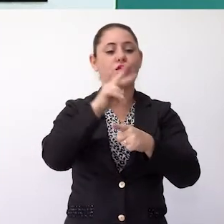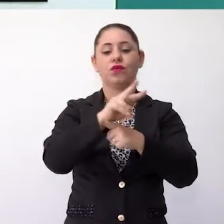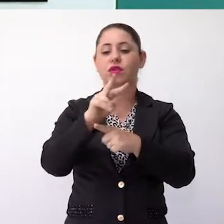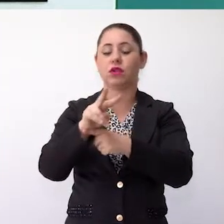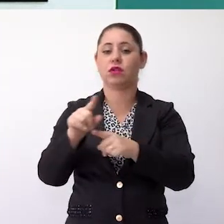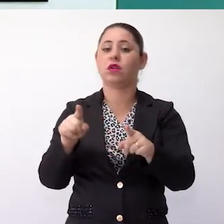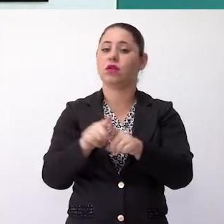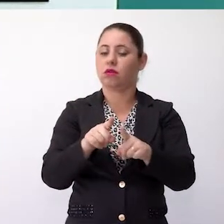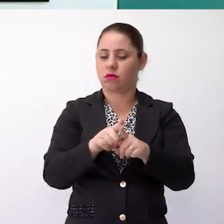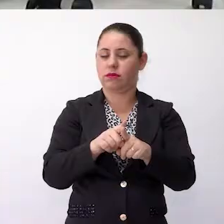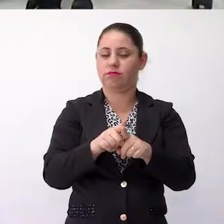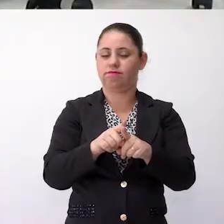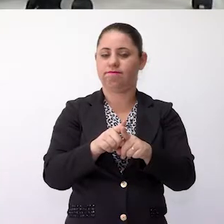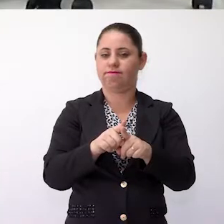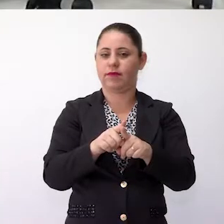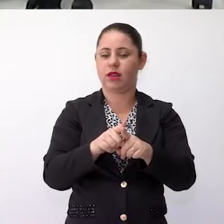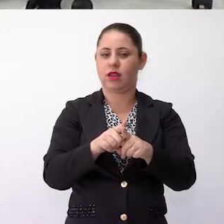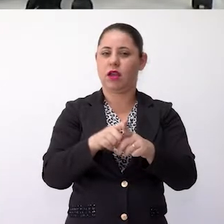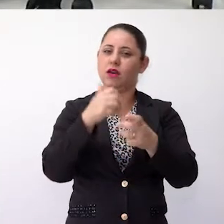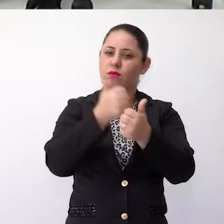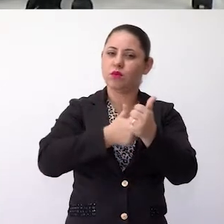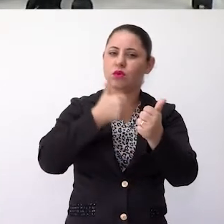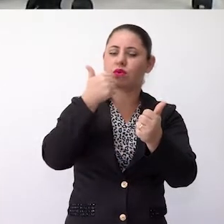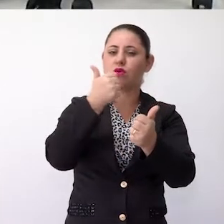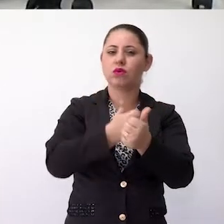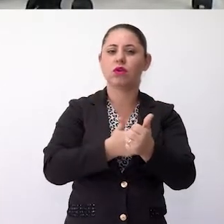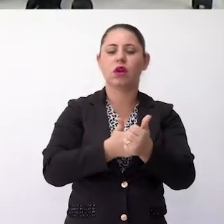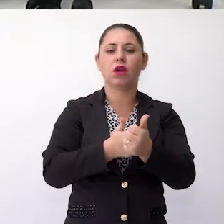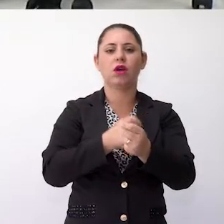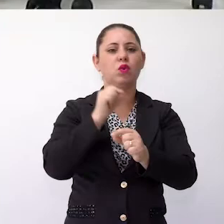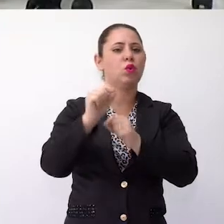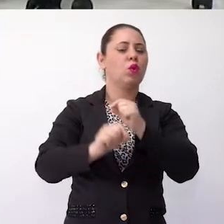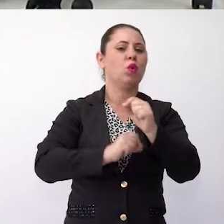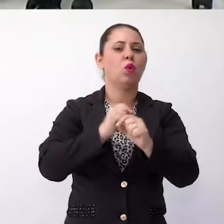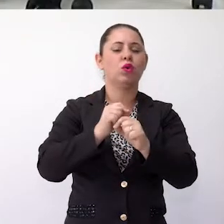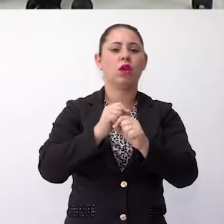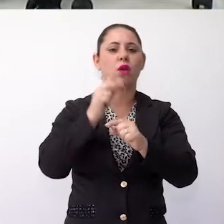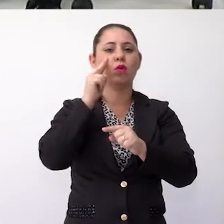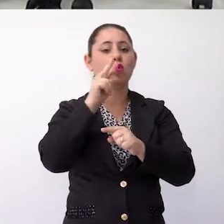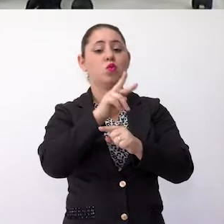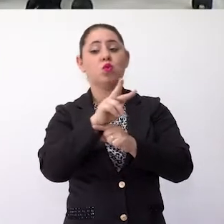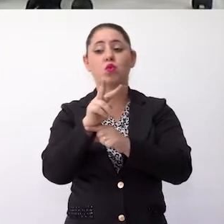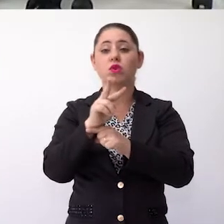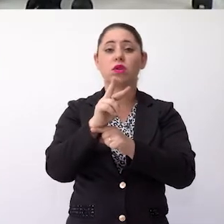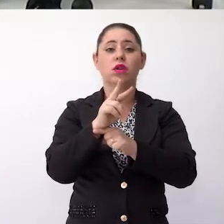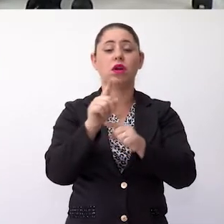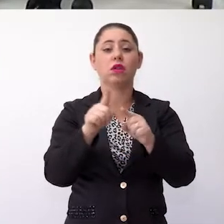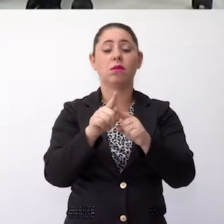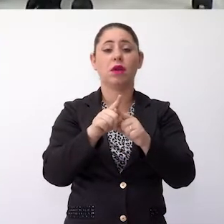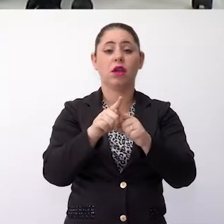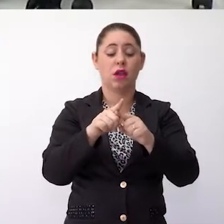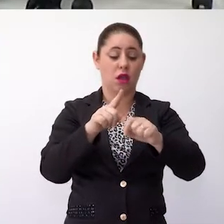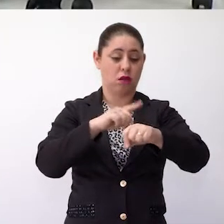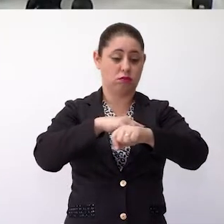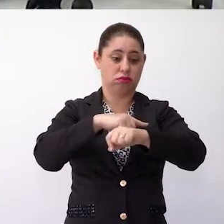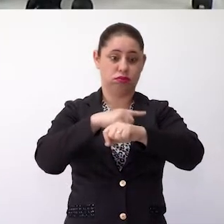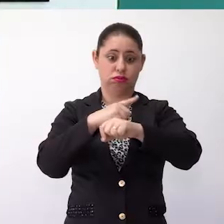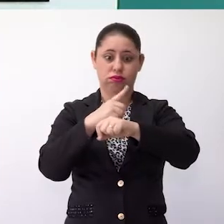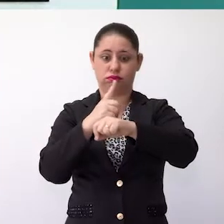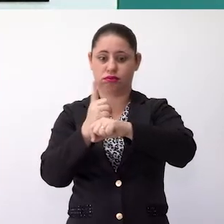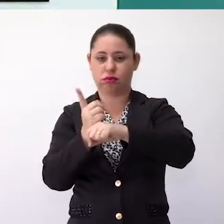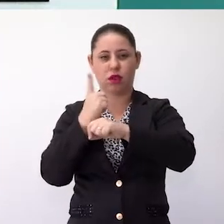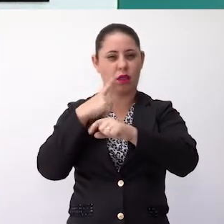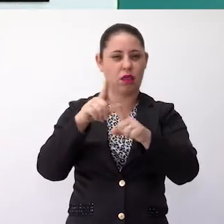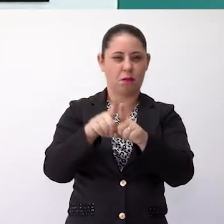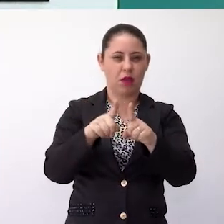fiscalização, né? Nós estamos buscando aparelhos de controle de velocidade, né, nas